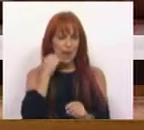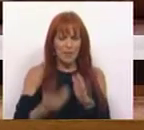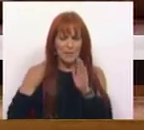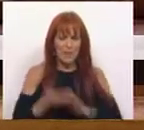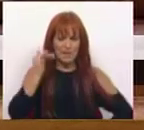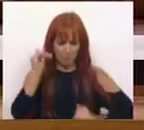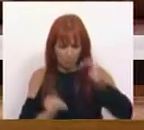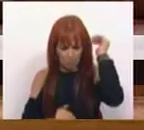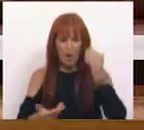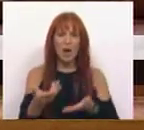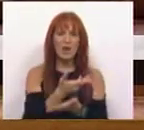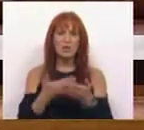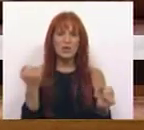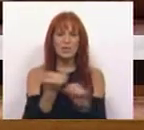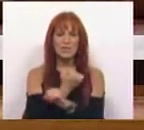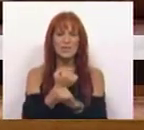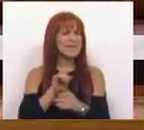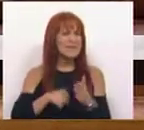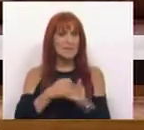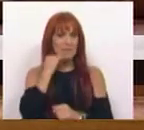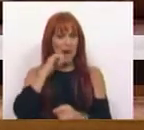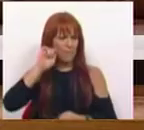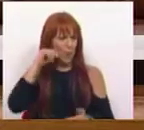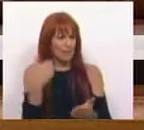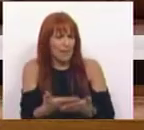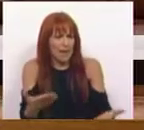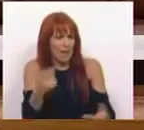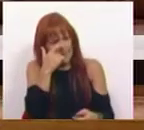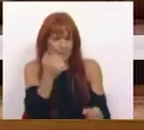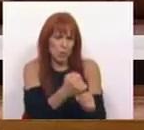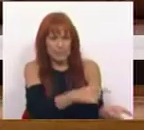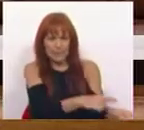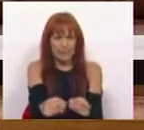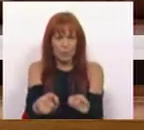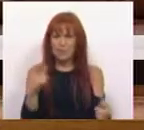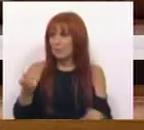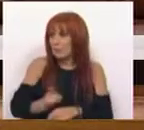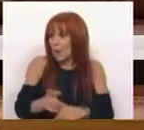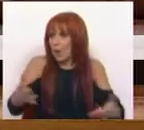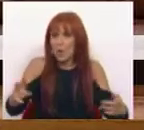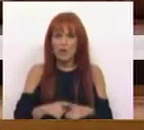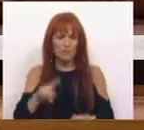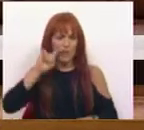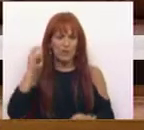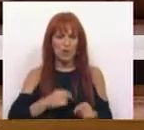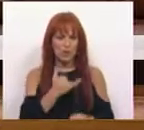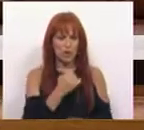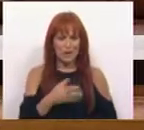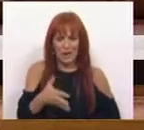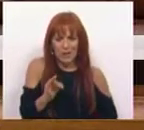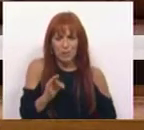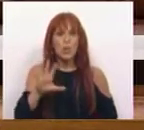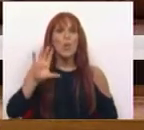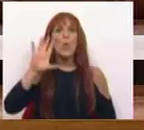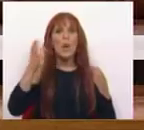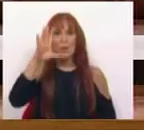agravar o desequilíbrio nas relações laborais e sempre com grave prejuízo para quem trabalha, desde logo a revisão de 2014,